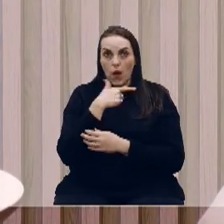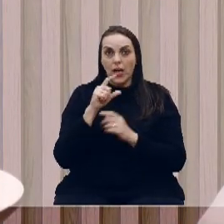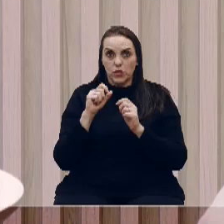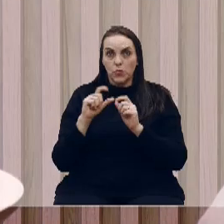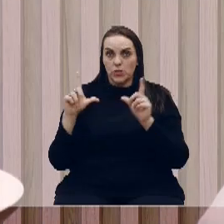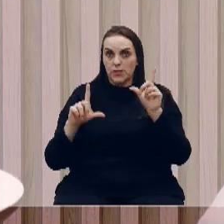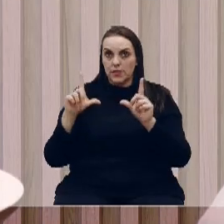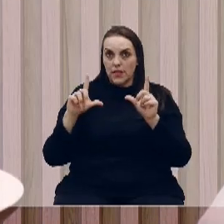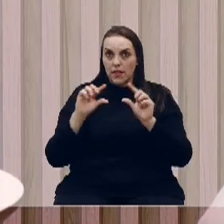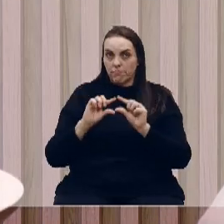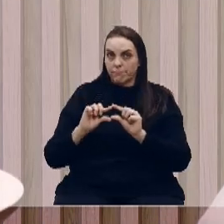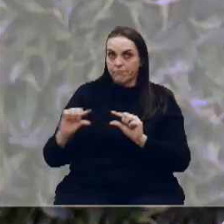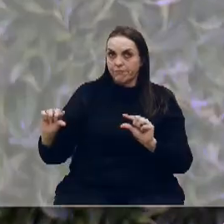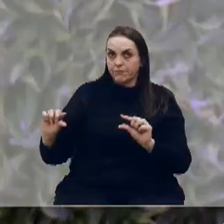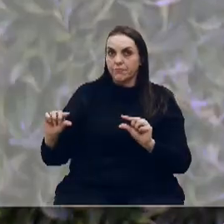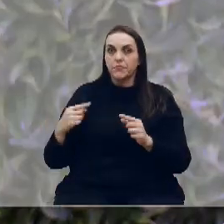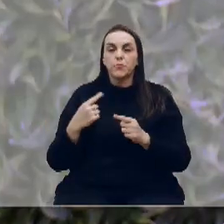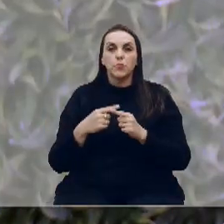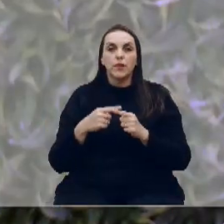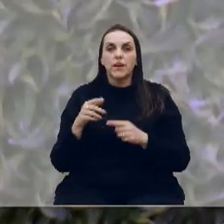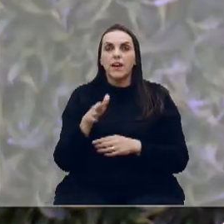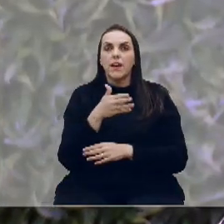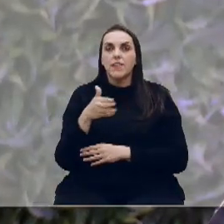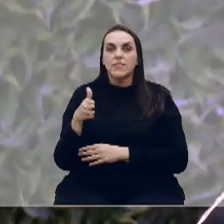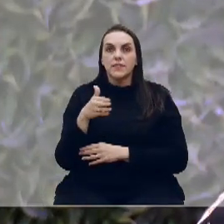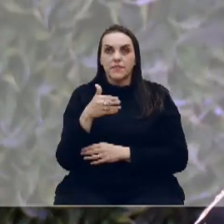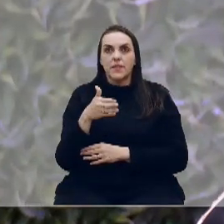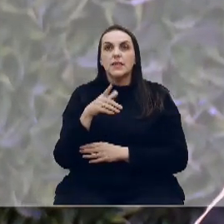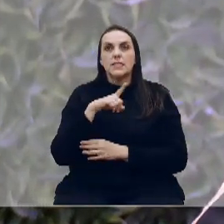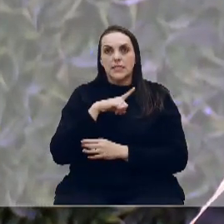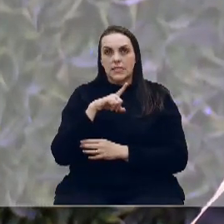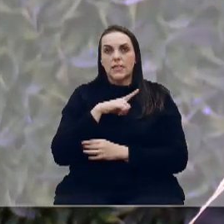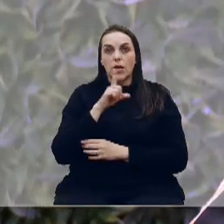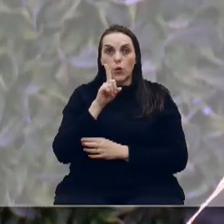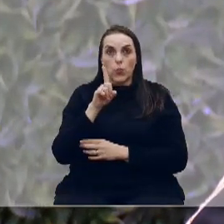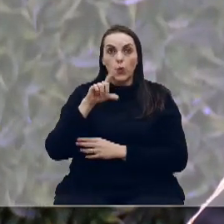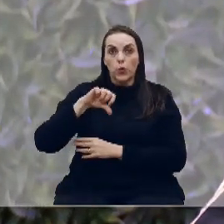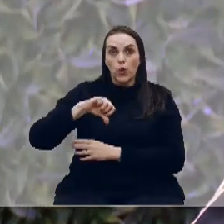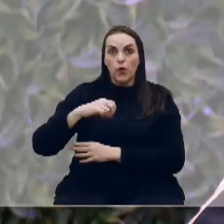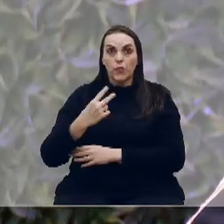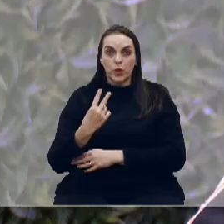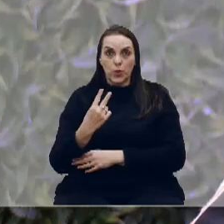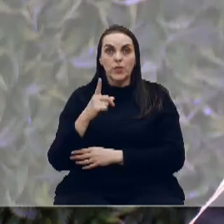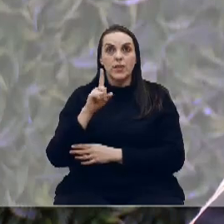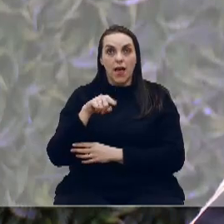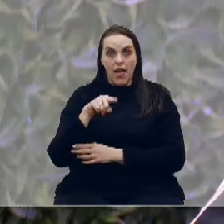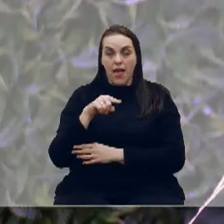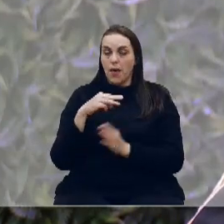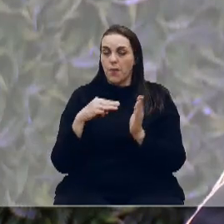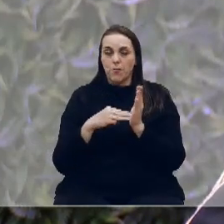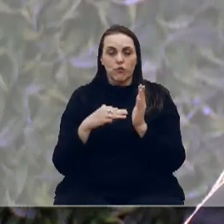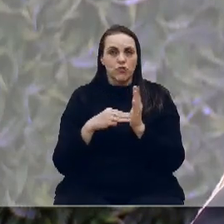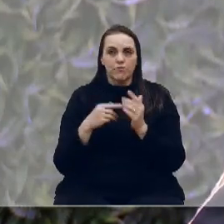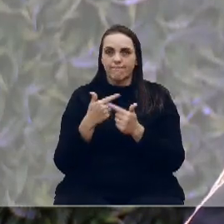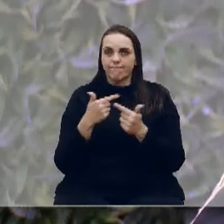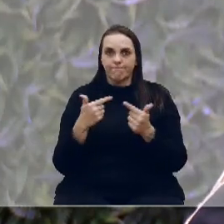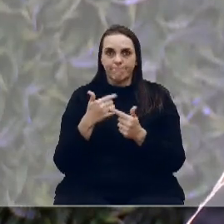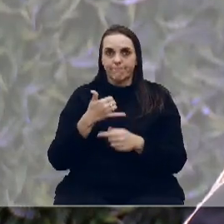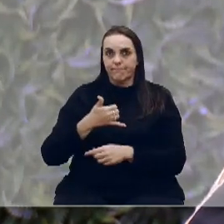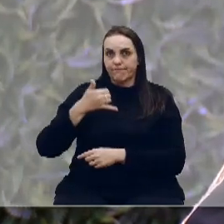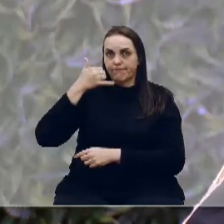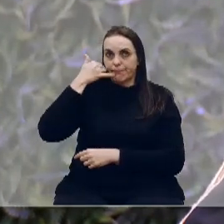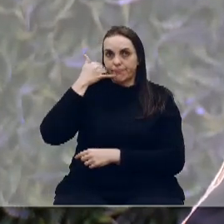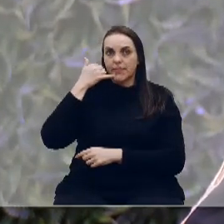tela ali. Isso, tem né? Por vezes a linha 192, 192, né, por algum mas a gente motivo tem sai um de telefone, né?